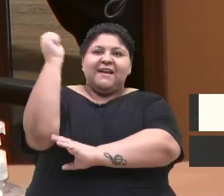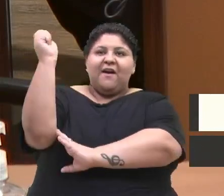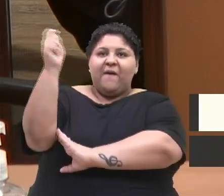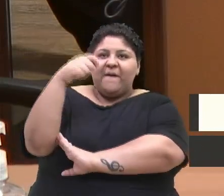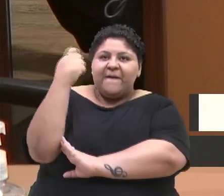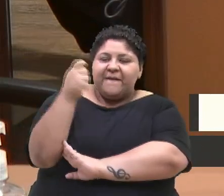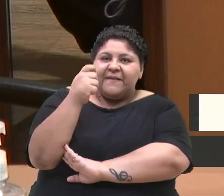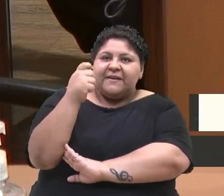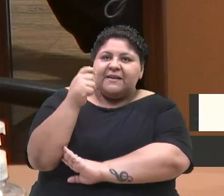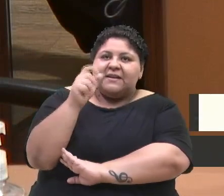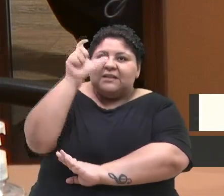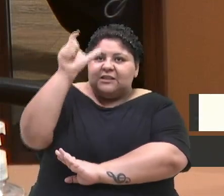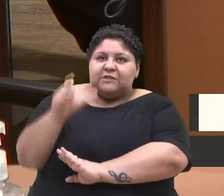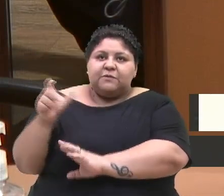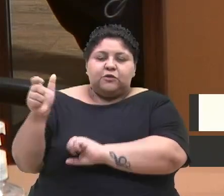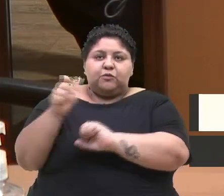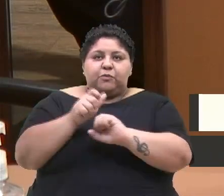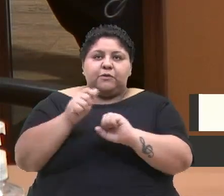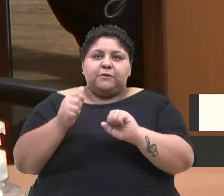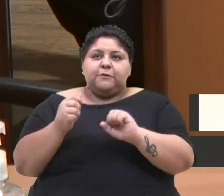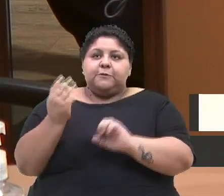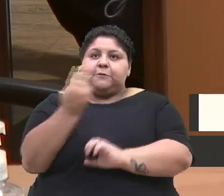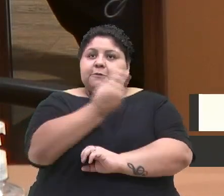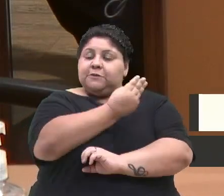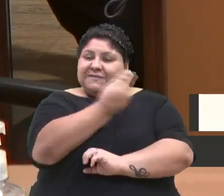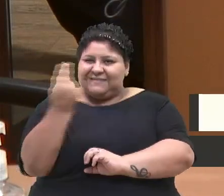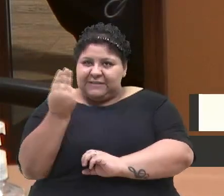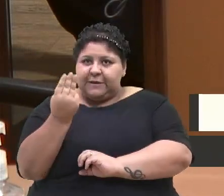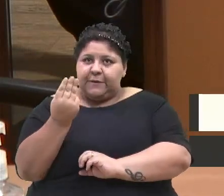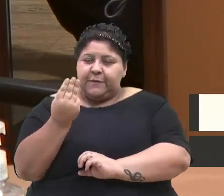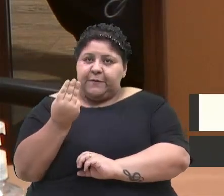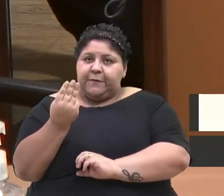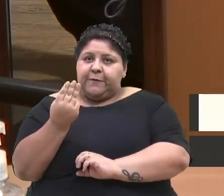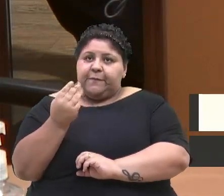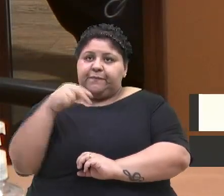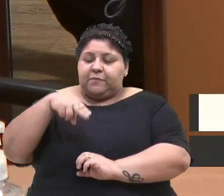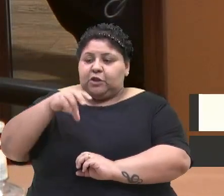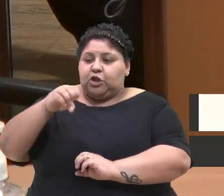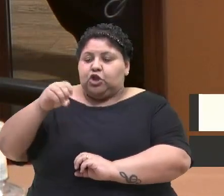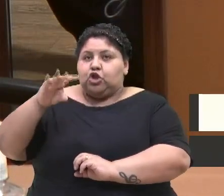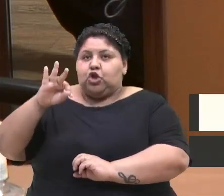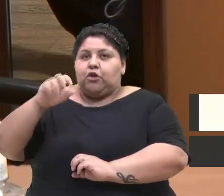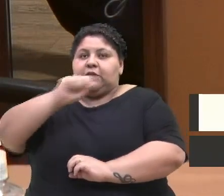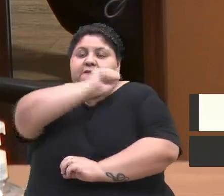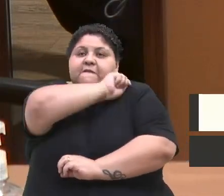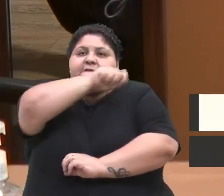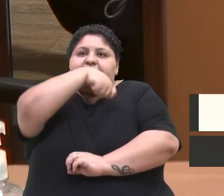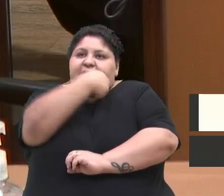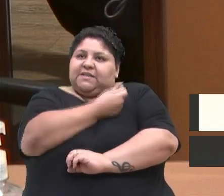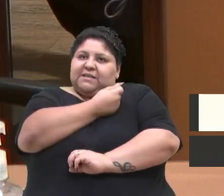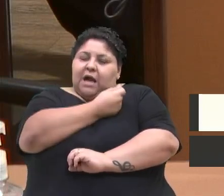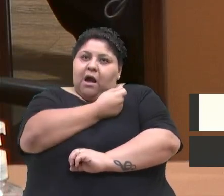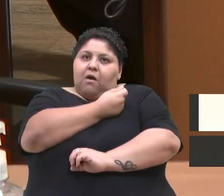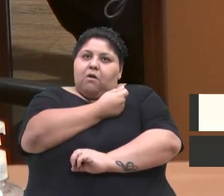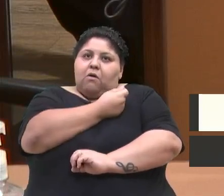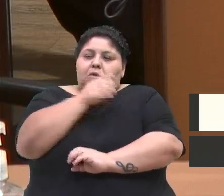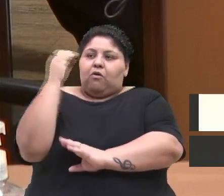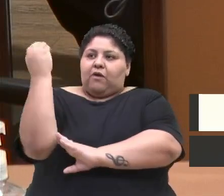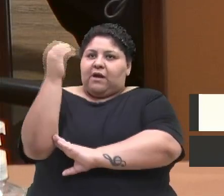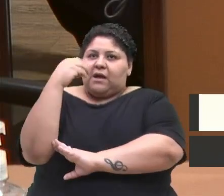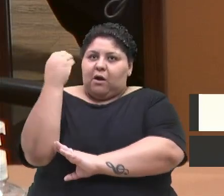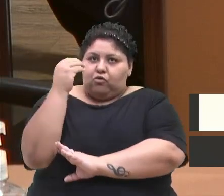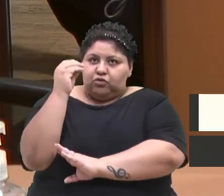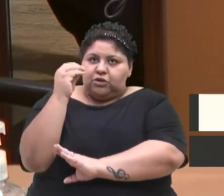pessoas podem entrar no site da Nota Fiscal Gaúcha, se cadastrar e colocar ali as ONGs para